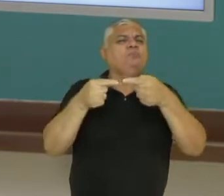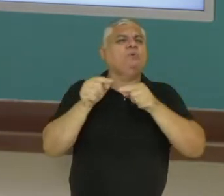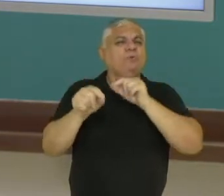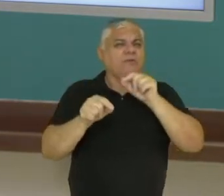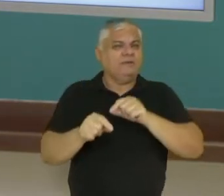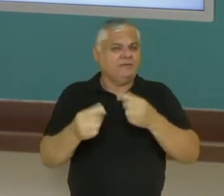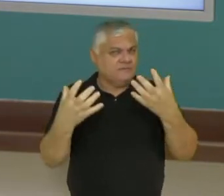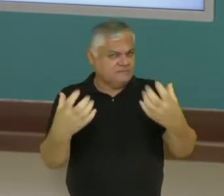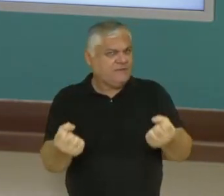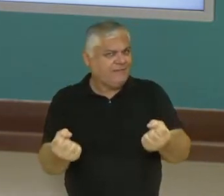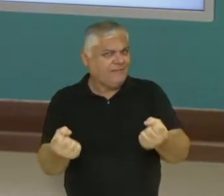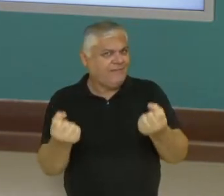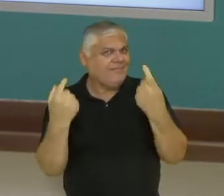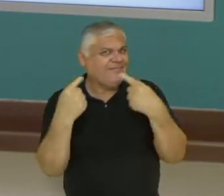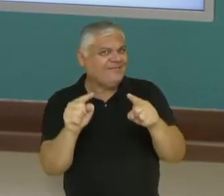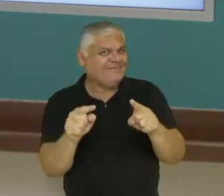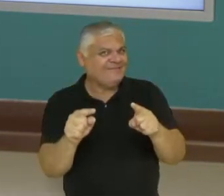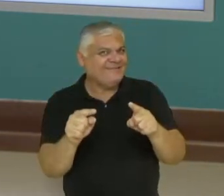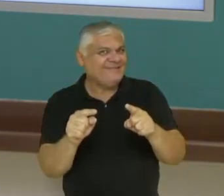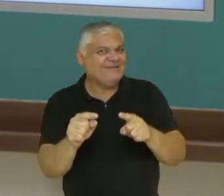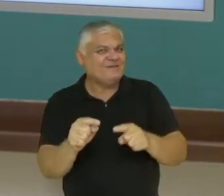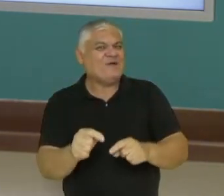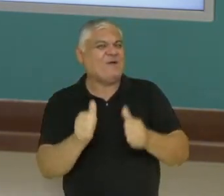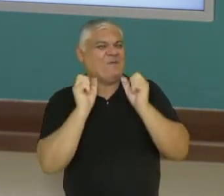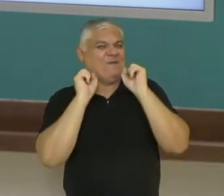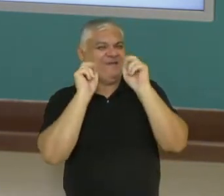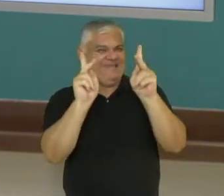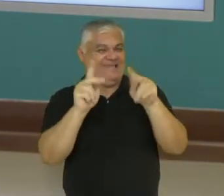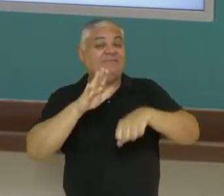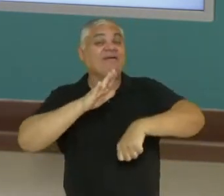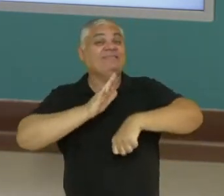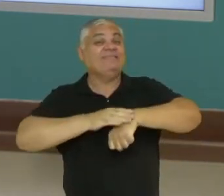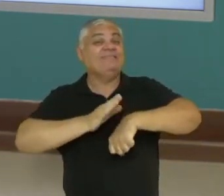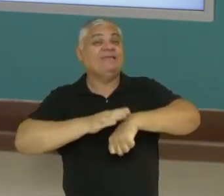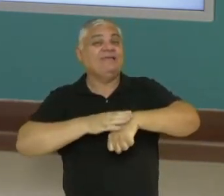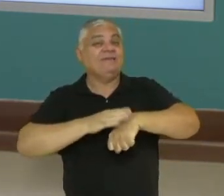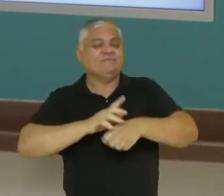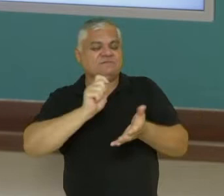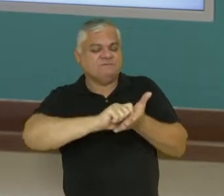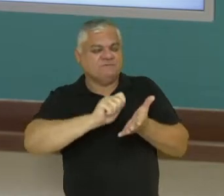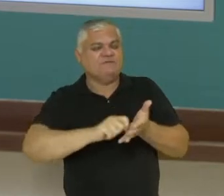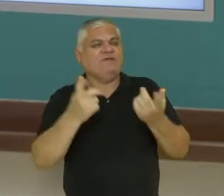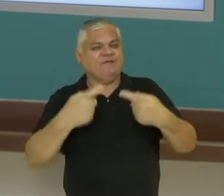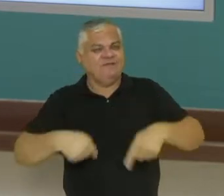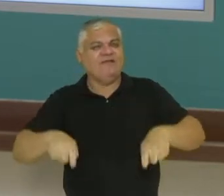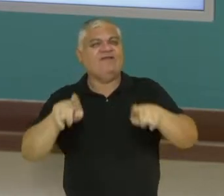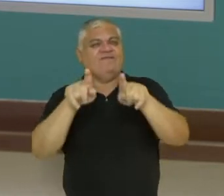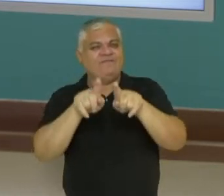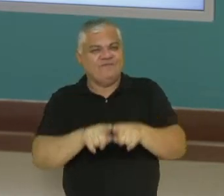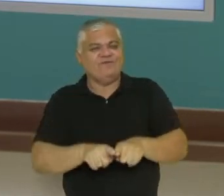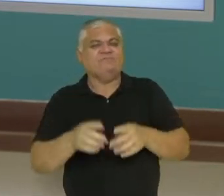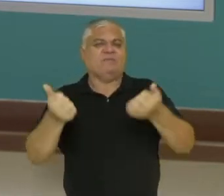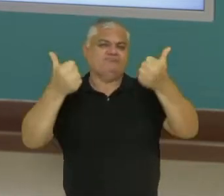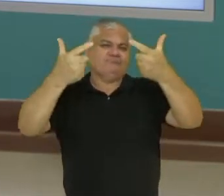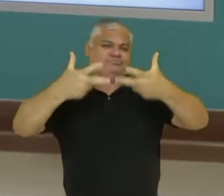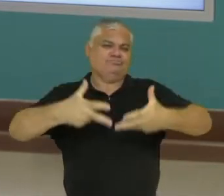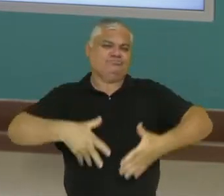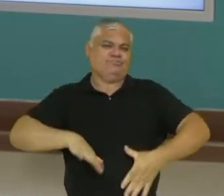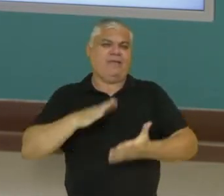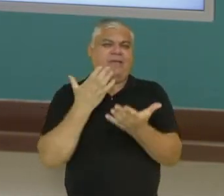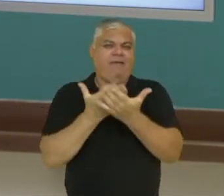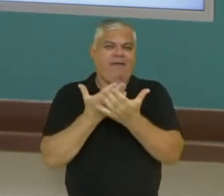topa este desafio? Maravilha! Então eu vou dar um tempinho para você e eu já retorno para falarmos mais